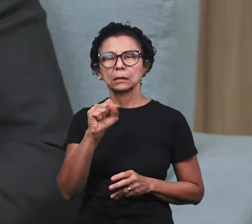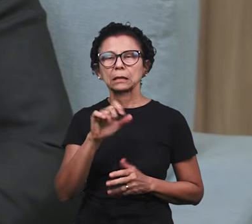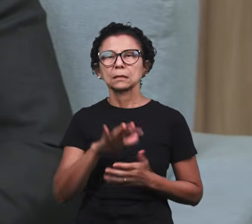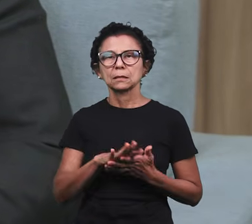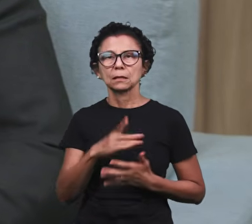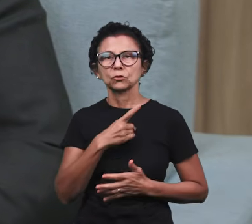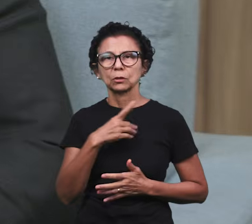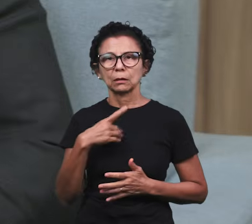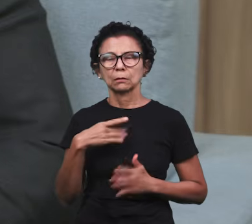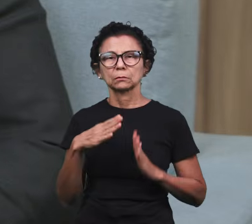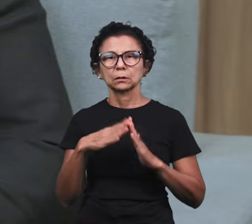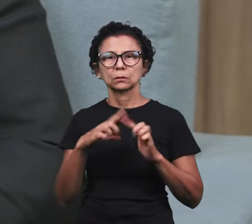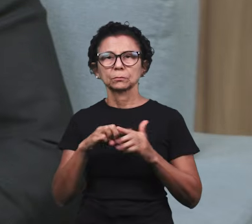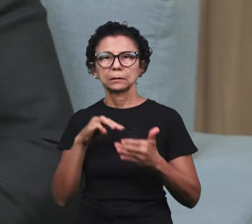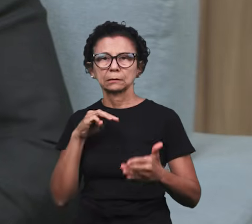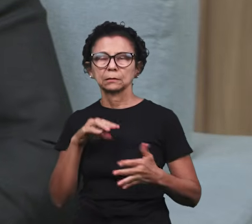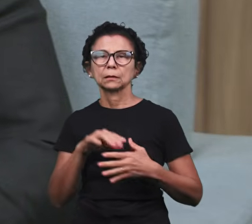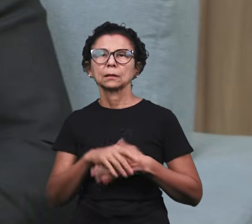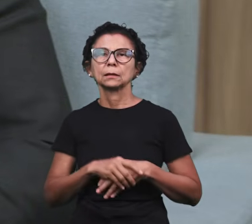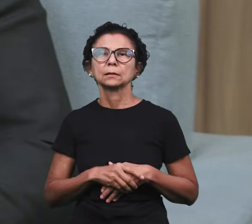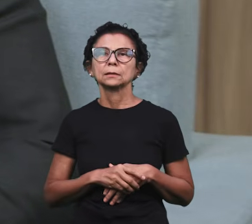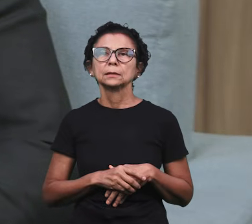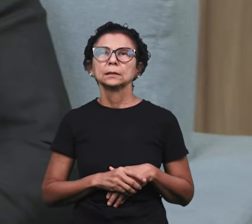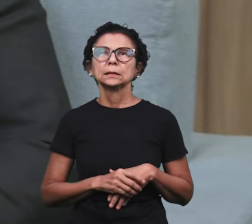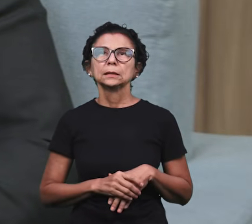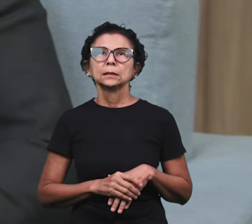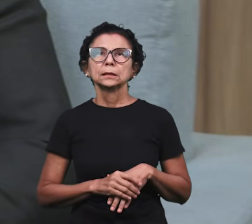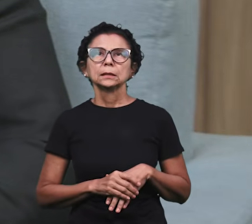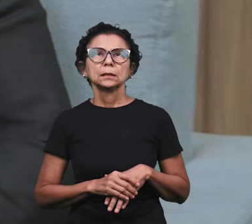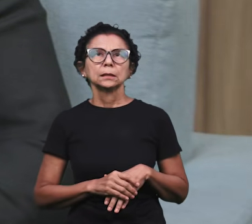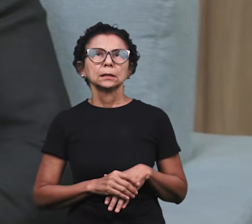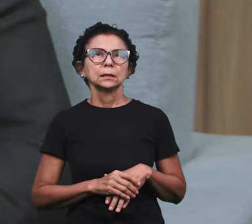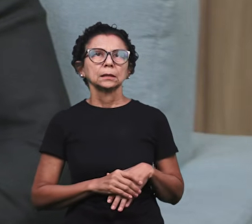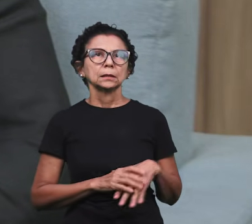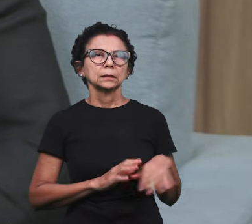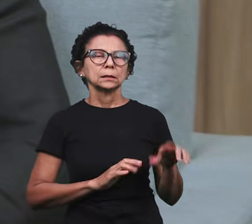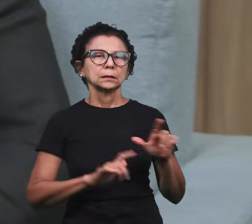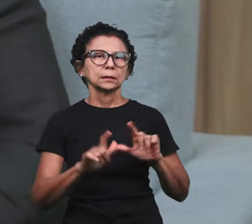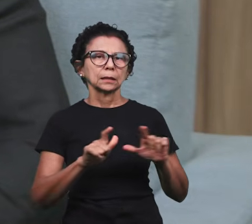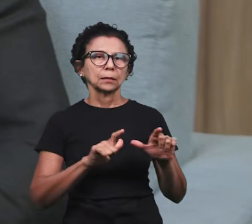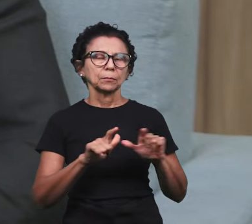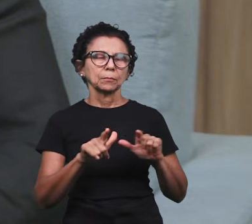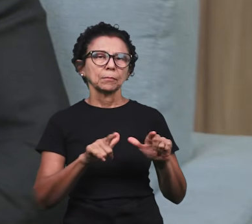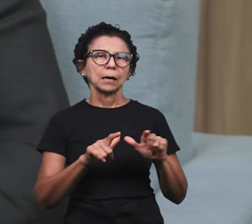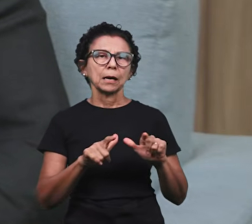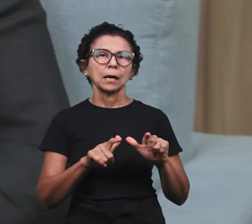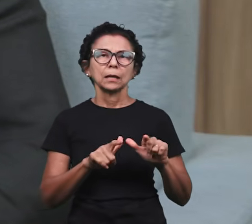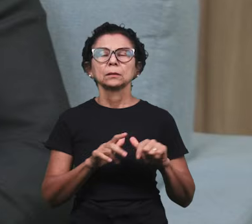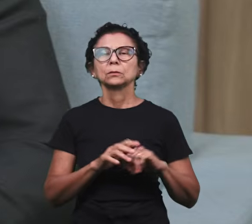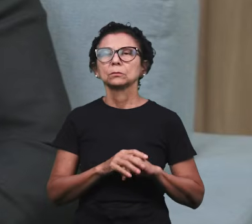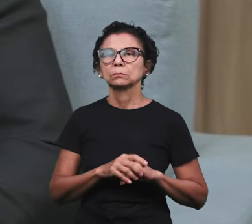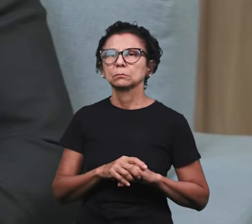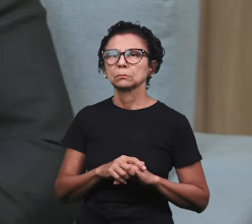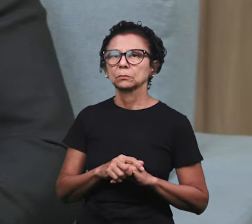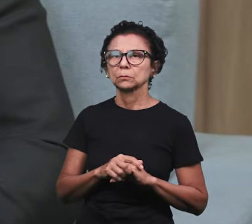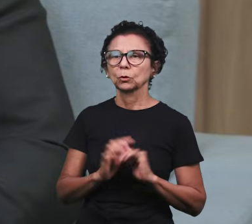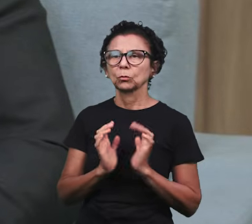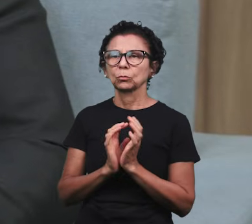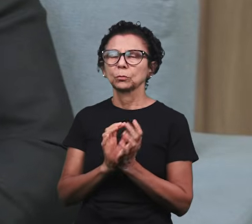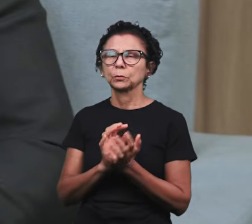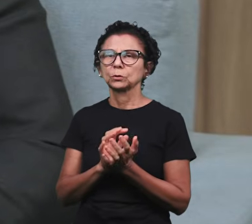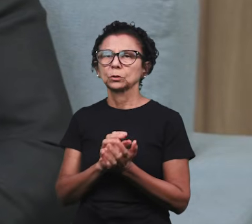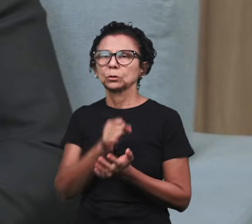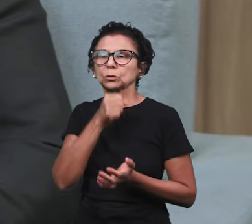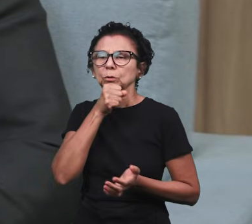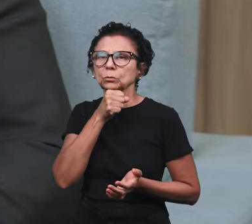Cristã Maranata, trabalha junto com o pastor Bis no trabalho de acessibilidade junto aos idosos.